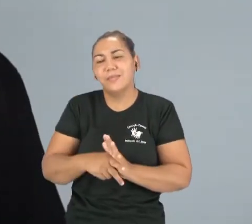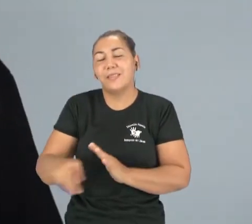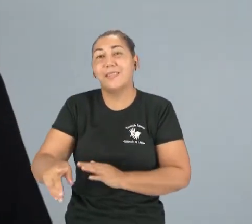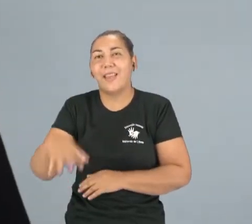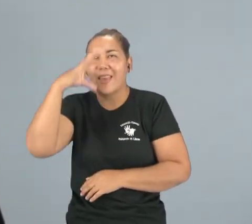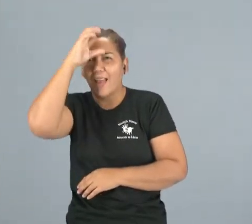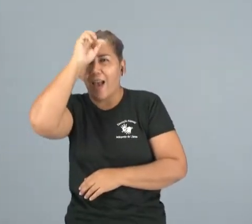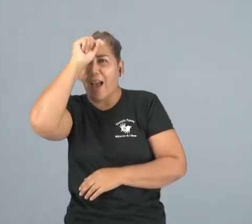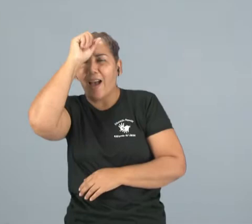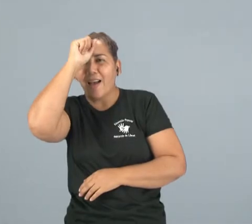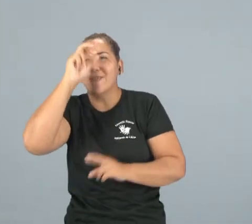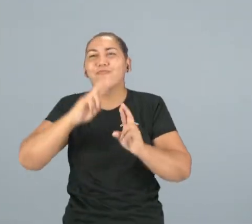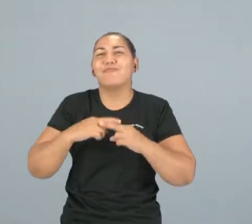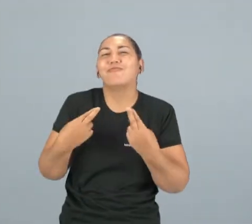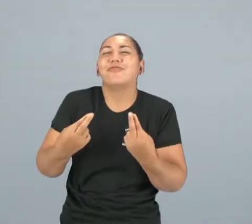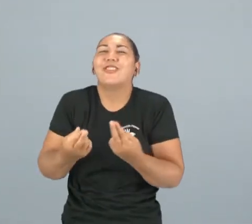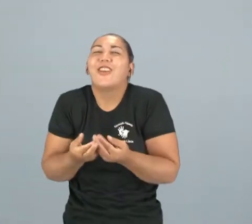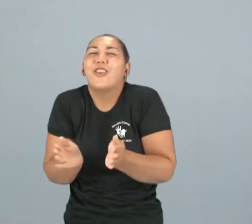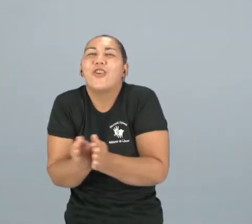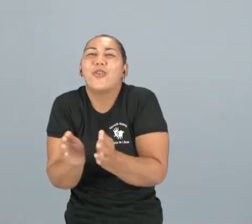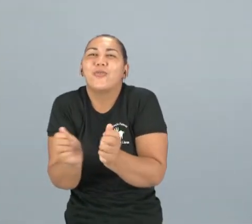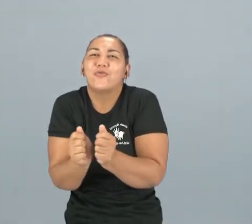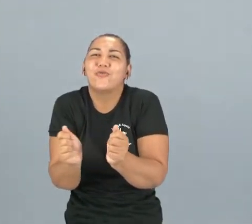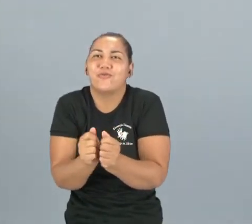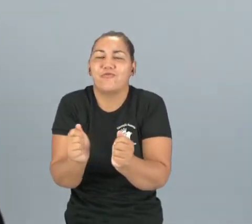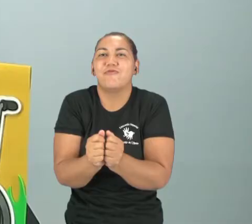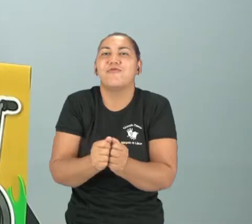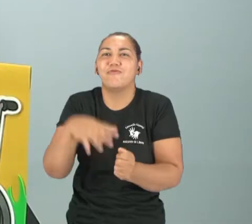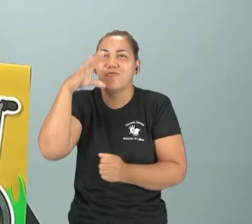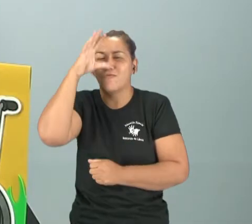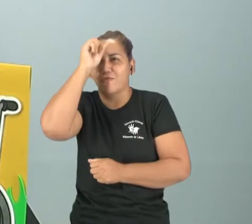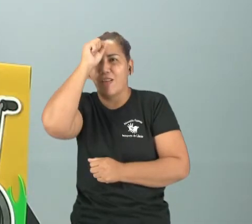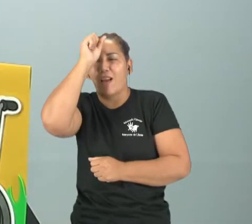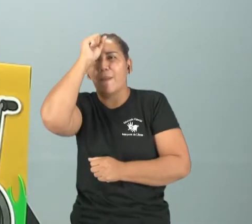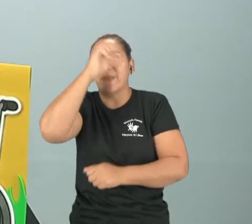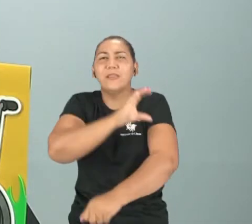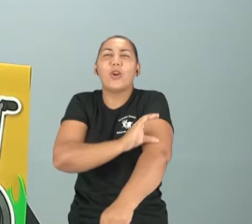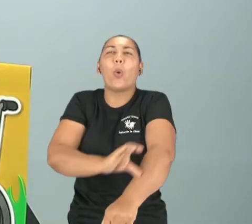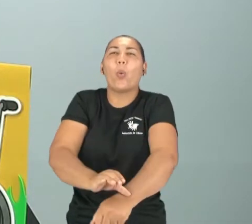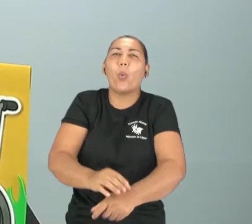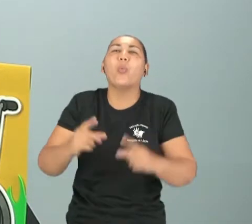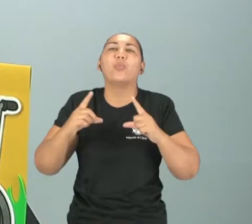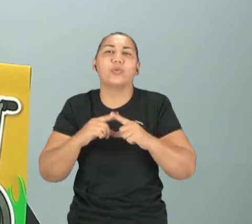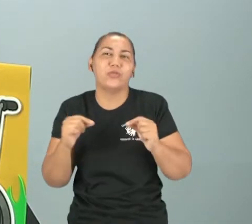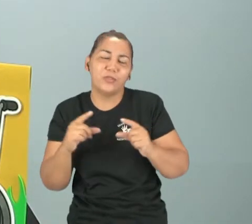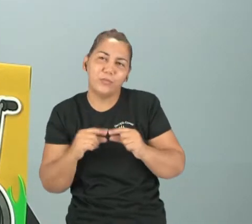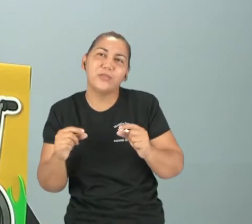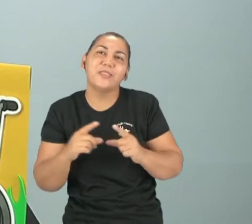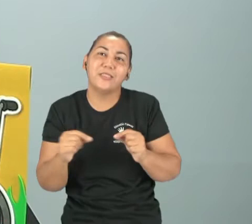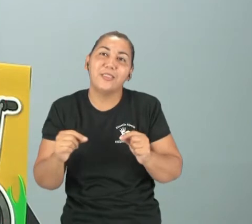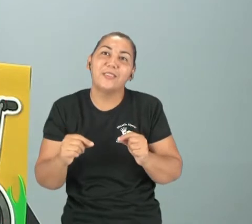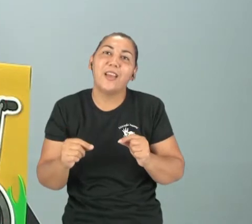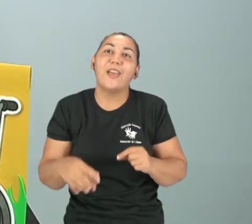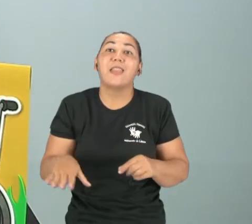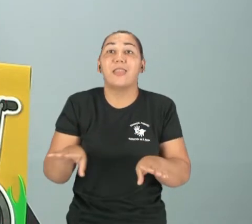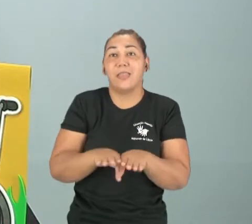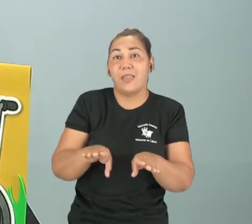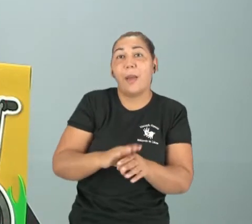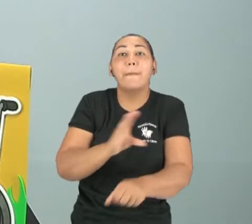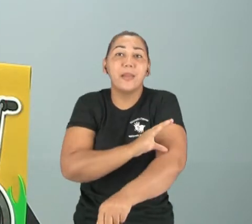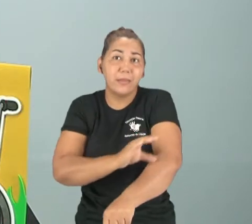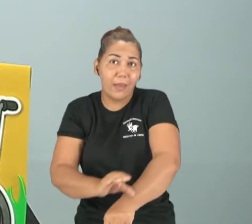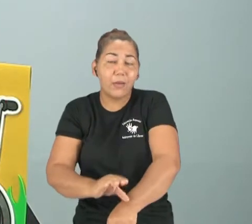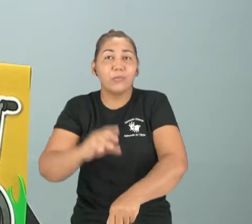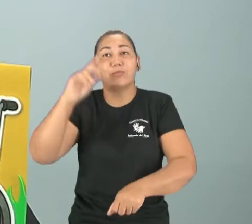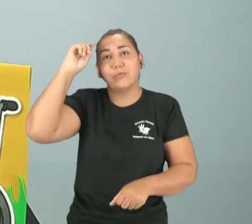cultura indígena, aprendemos um pouco da cultura dos japoneses, aprendemos um pouco da cultura negra e nós